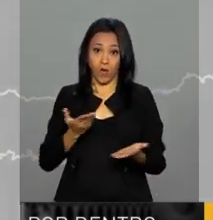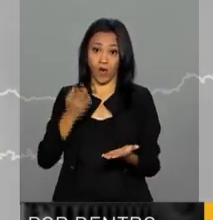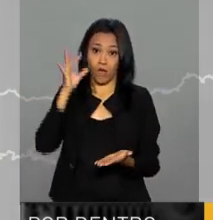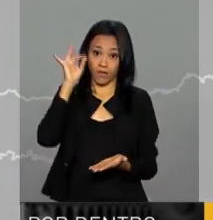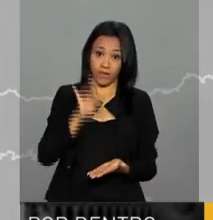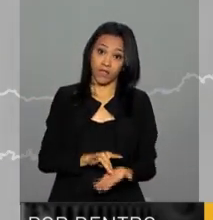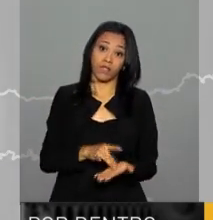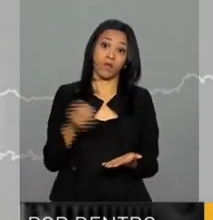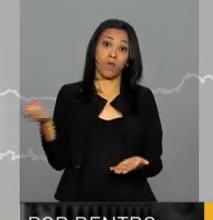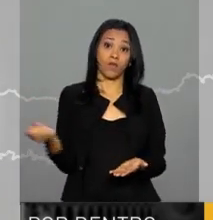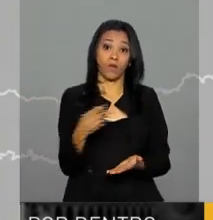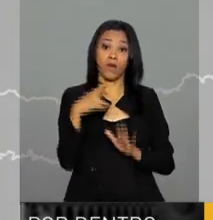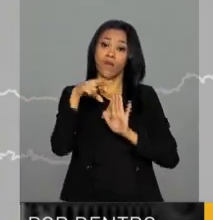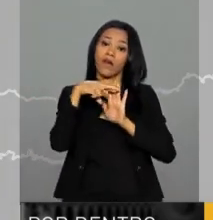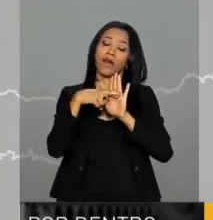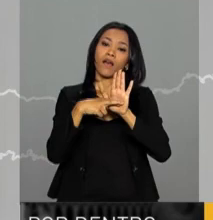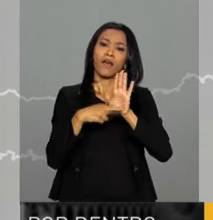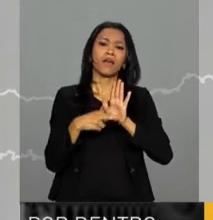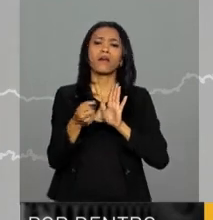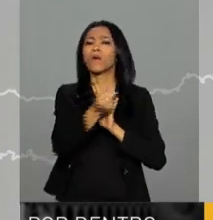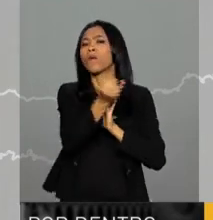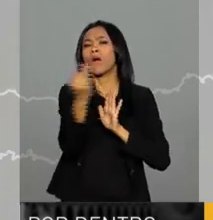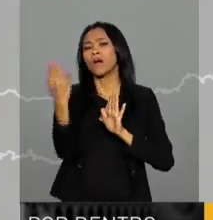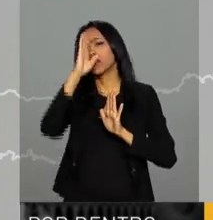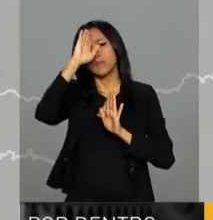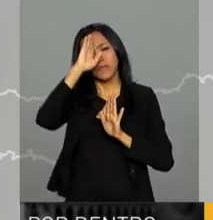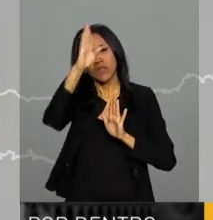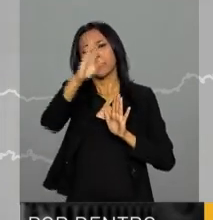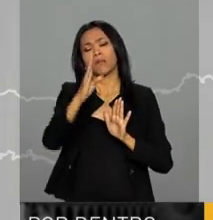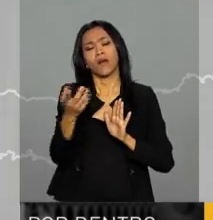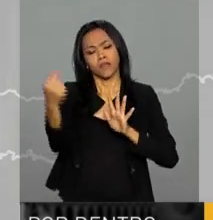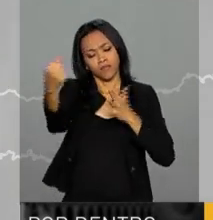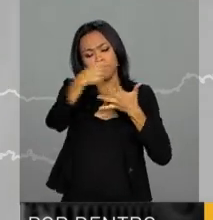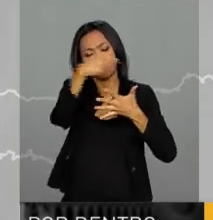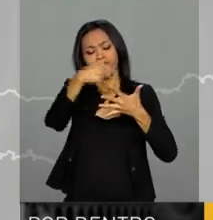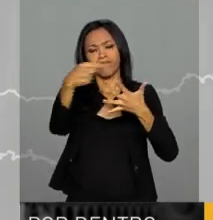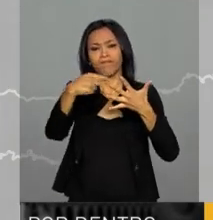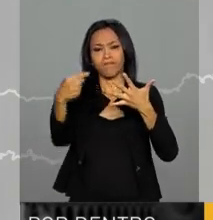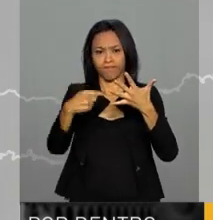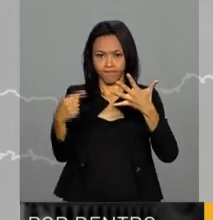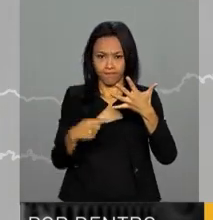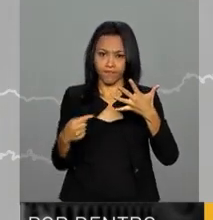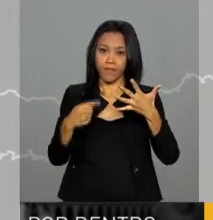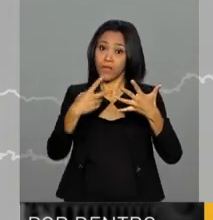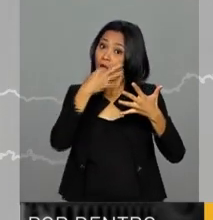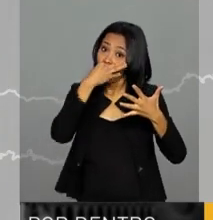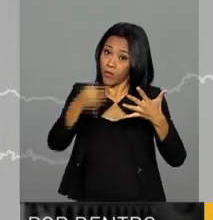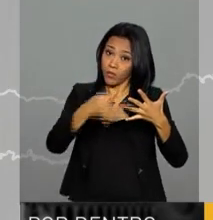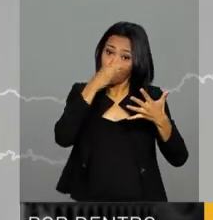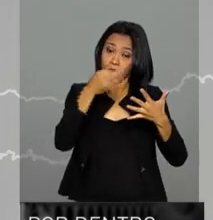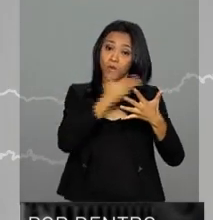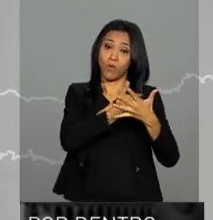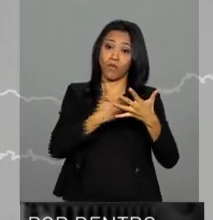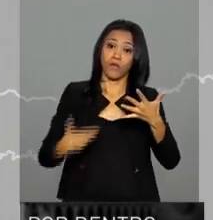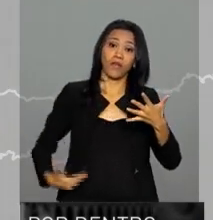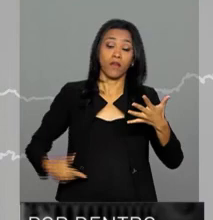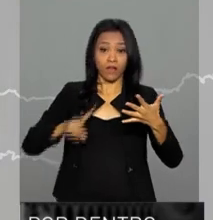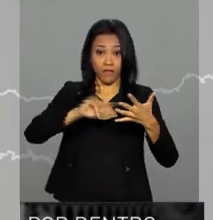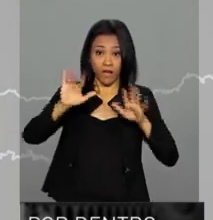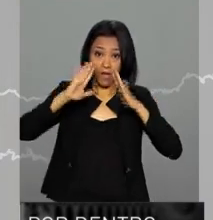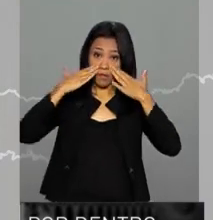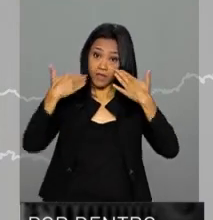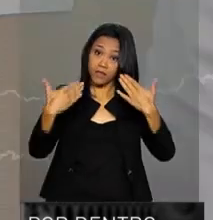normativa quais os principais pontos na visão do governo que apresentaram melhor